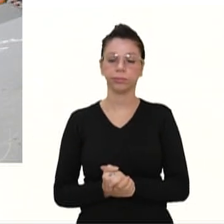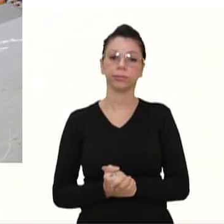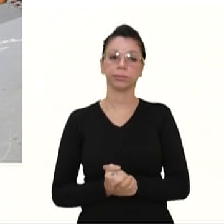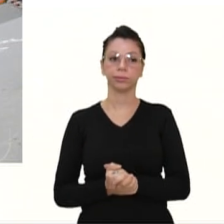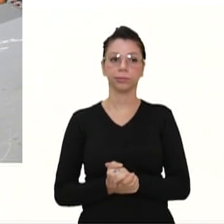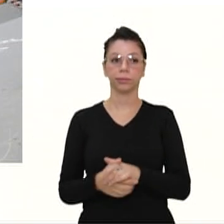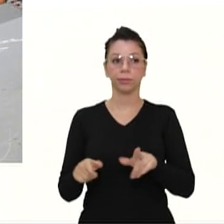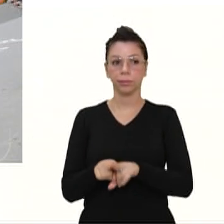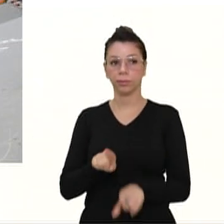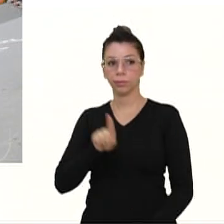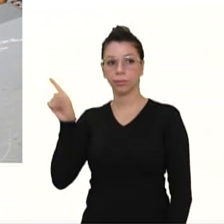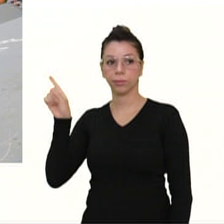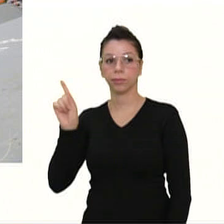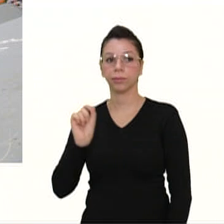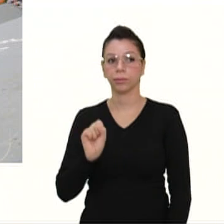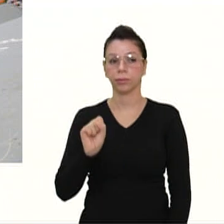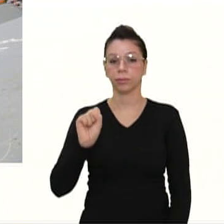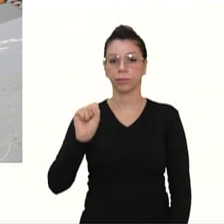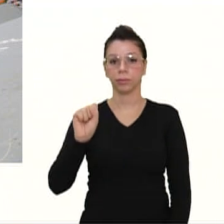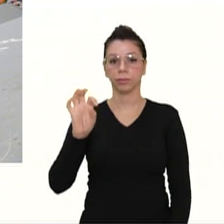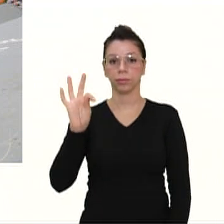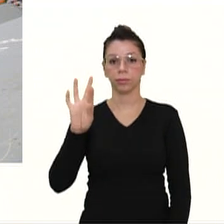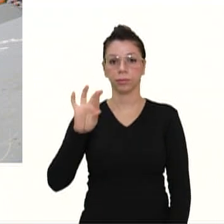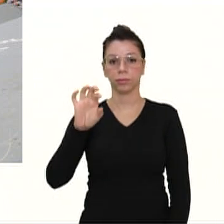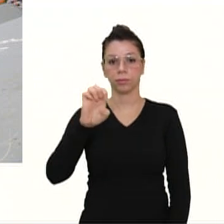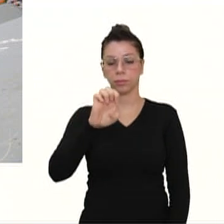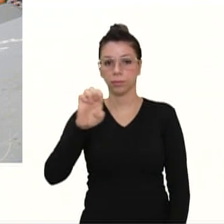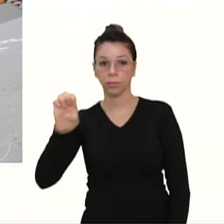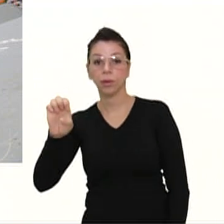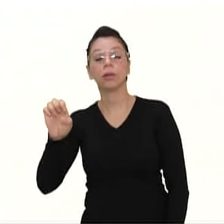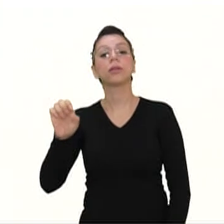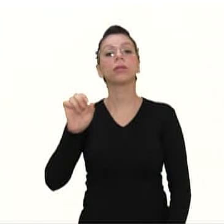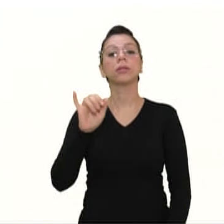O street, que é conhecido como o skate de rua.